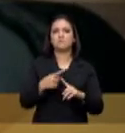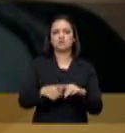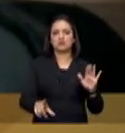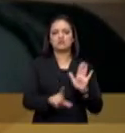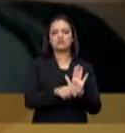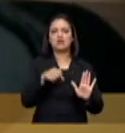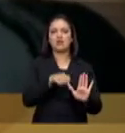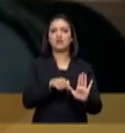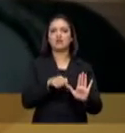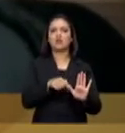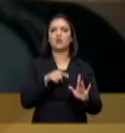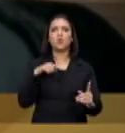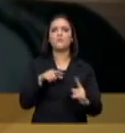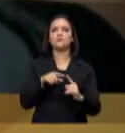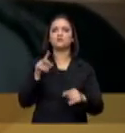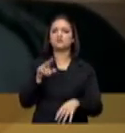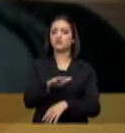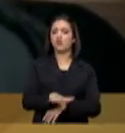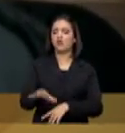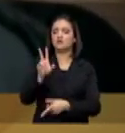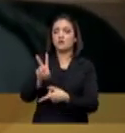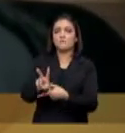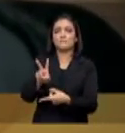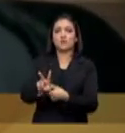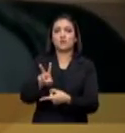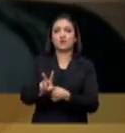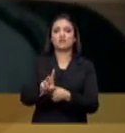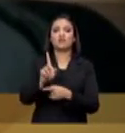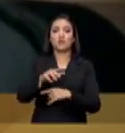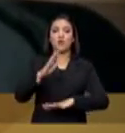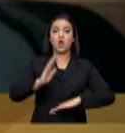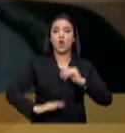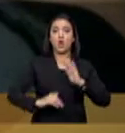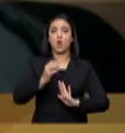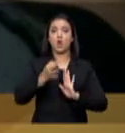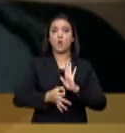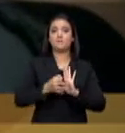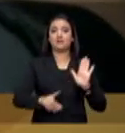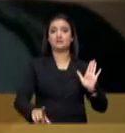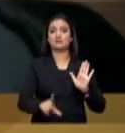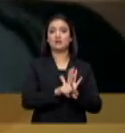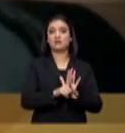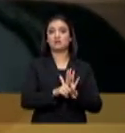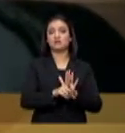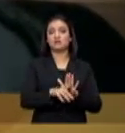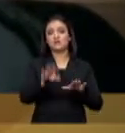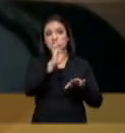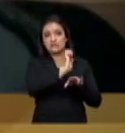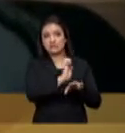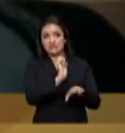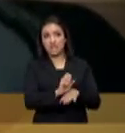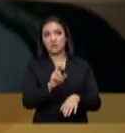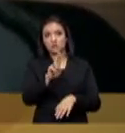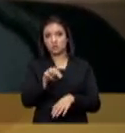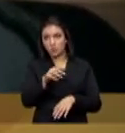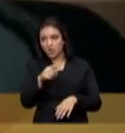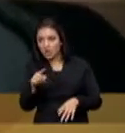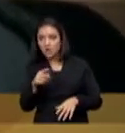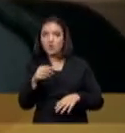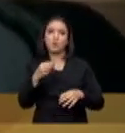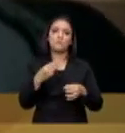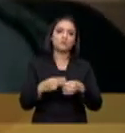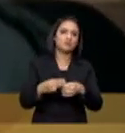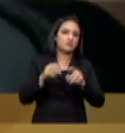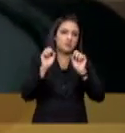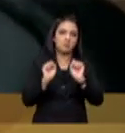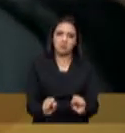protege a infância, tema de competência legislativa concorrente entre a União e os